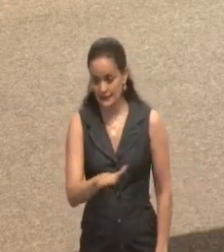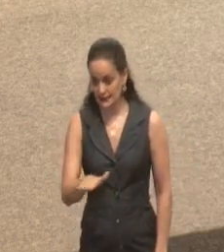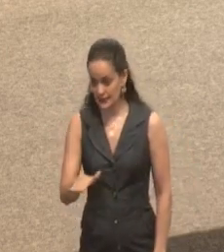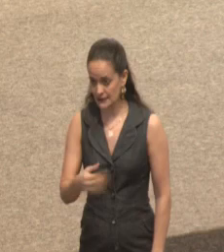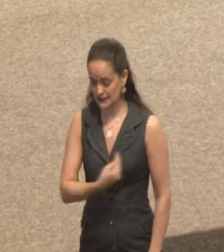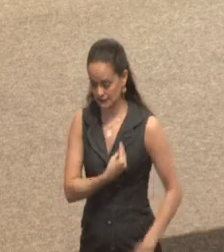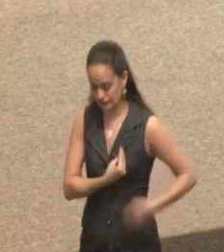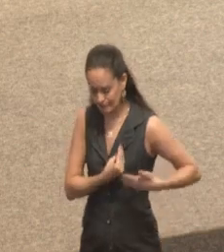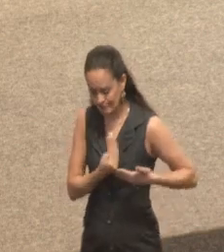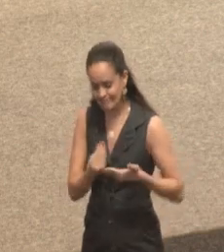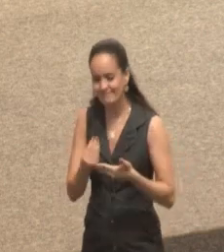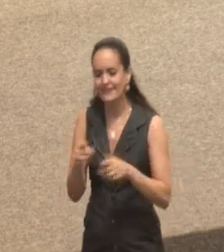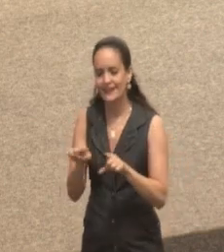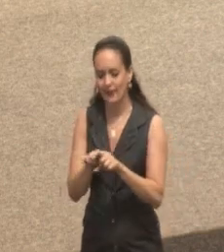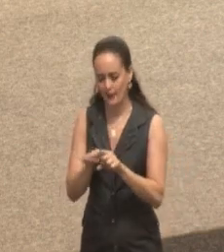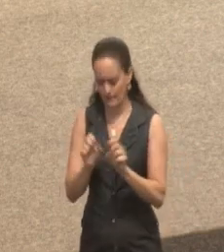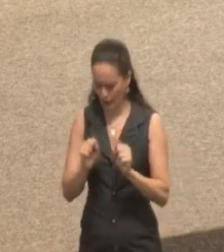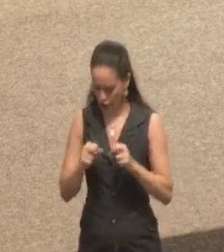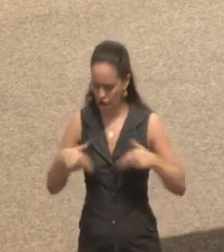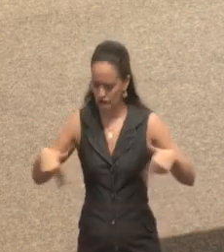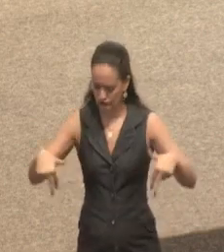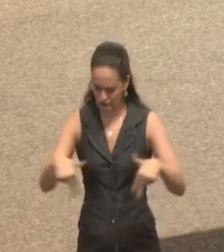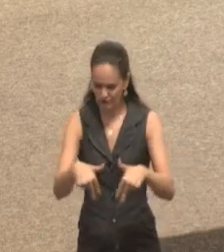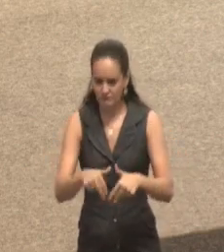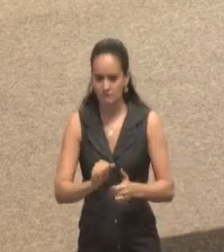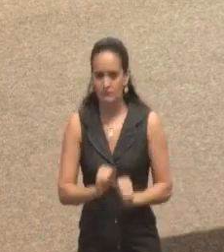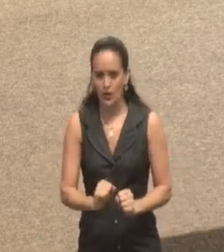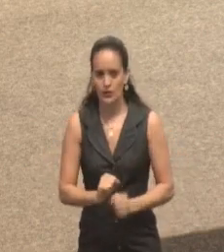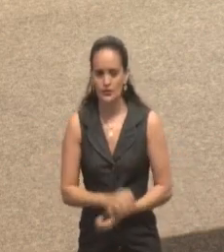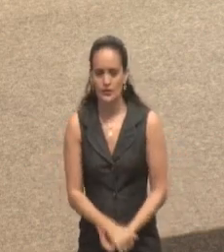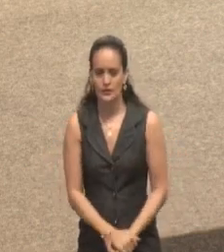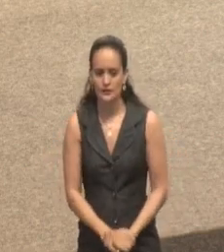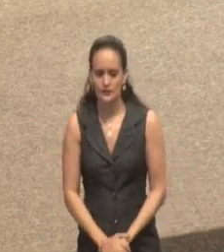Jesus, também pode vir aqui à frente para a gente orar.